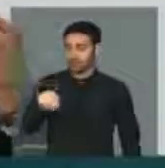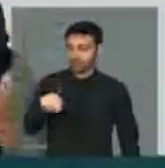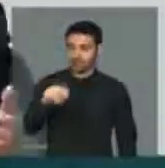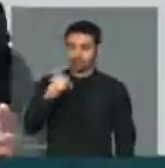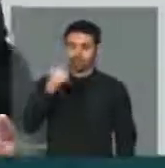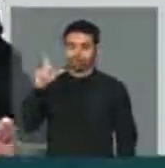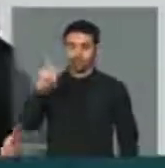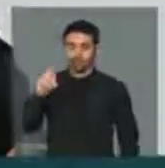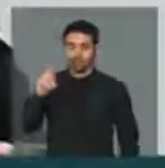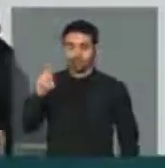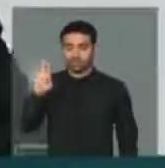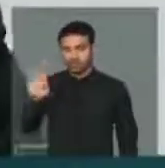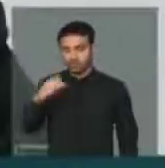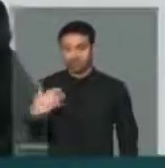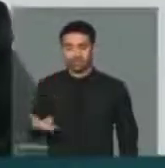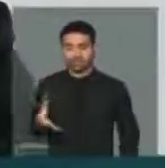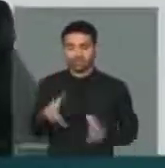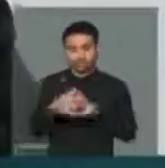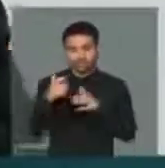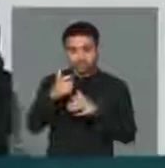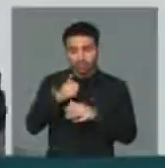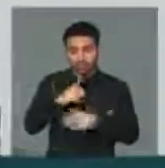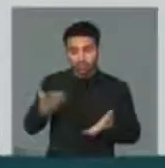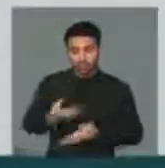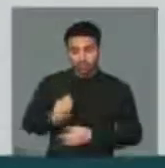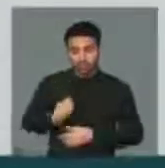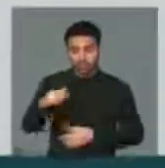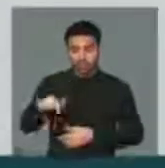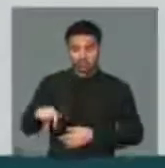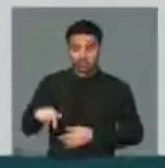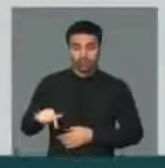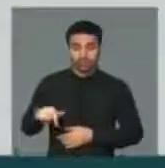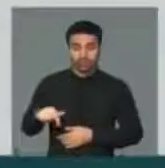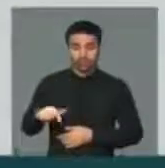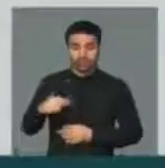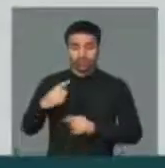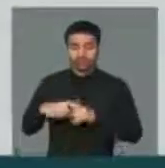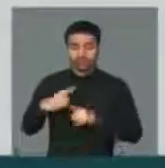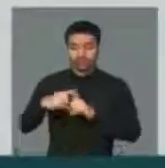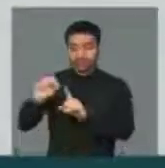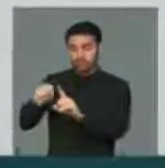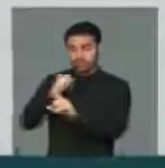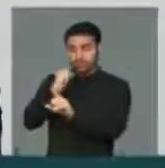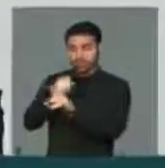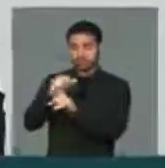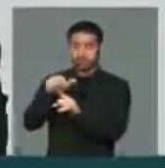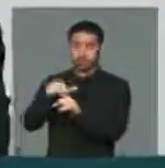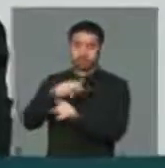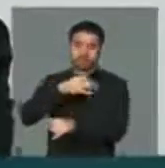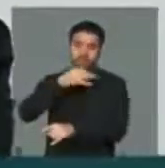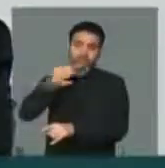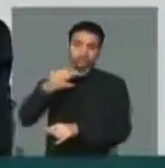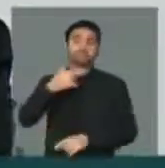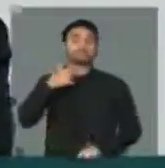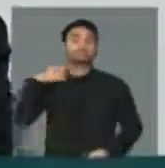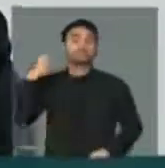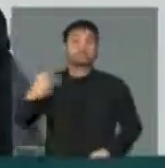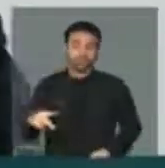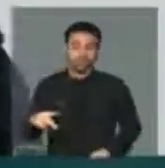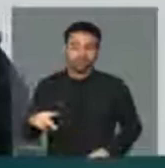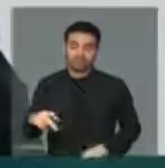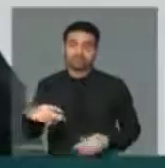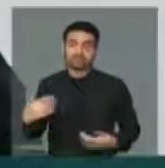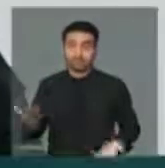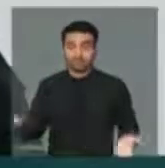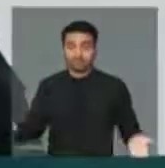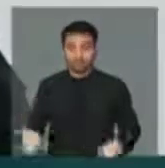vários, o PRP, que hoje estão aqui na casa, porque assim quis a sociedade. Então hoje nossa maior preocupação é que